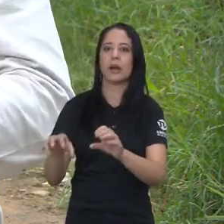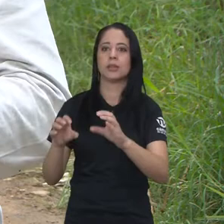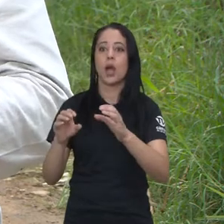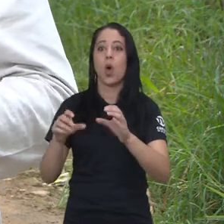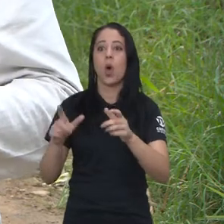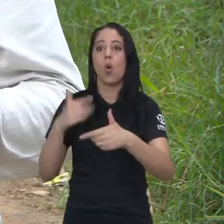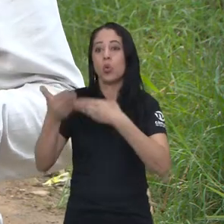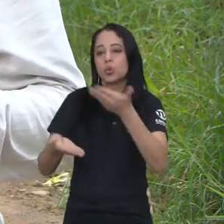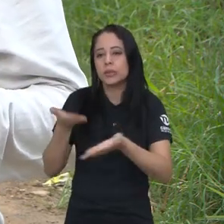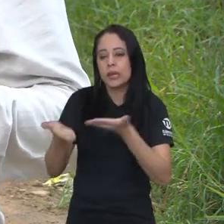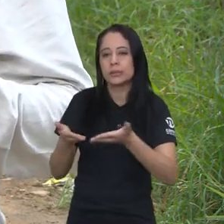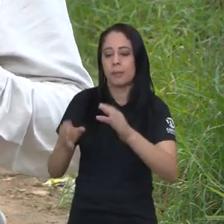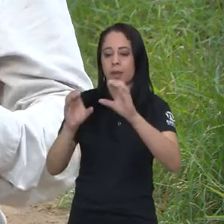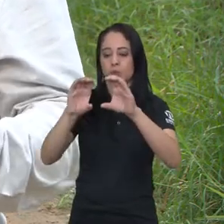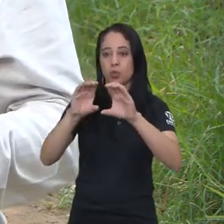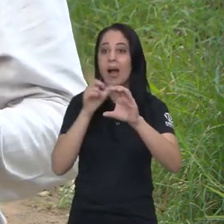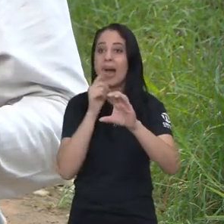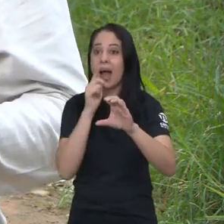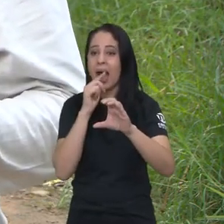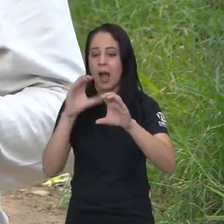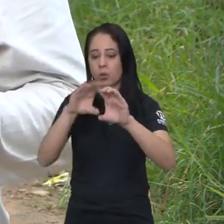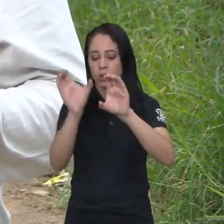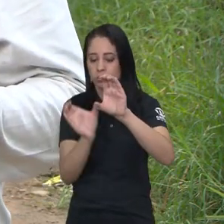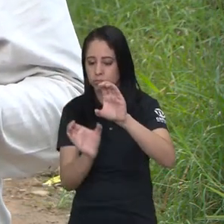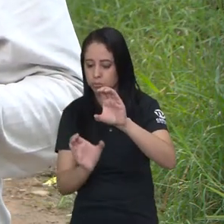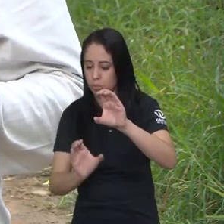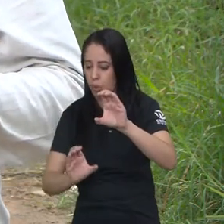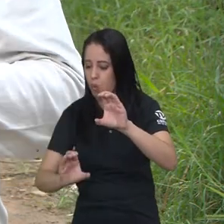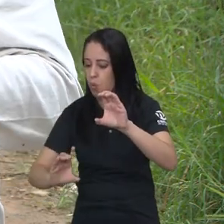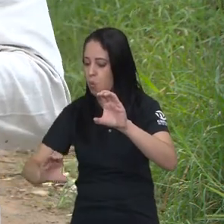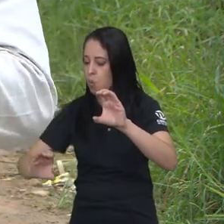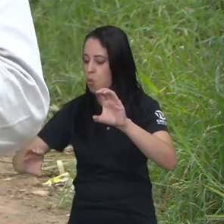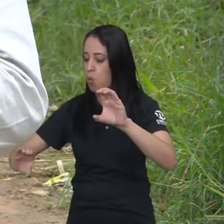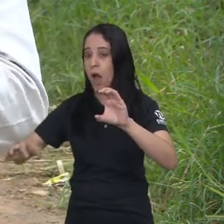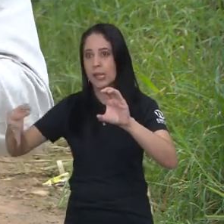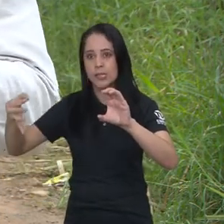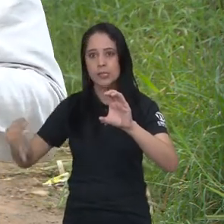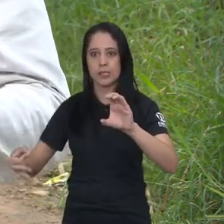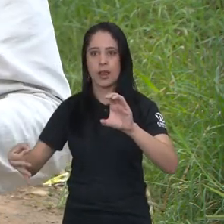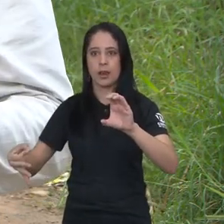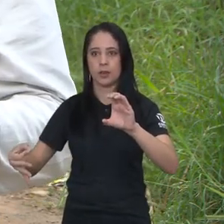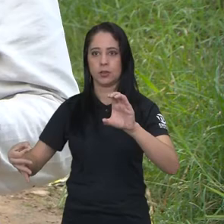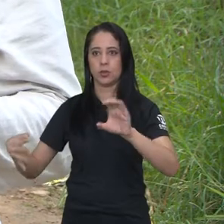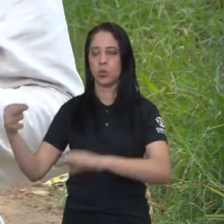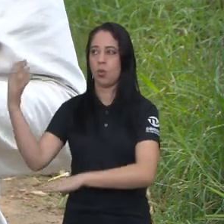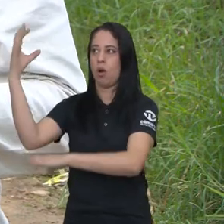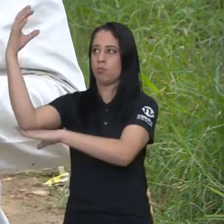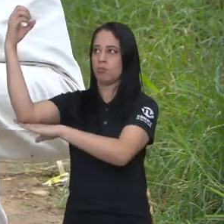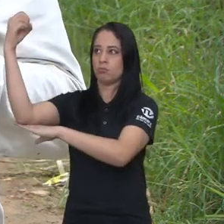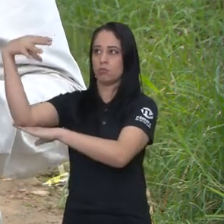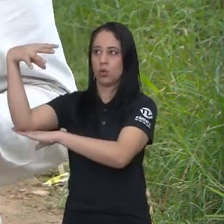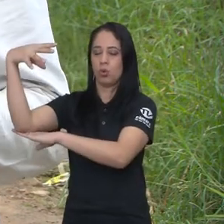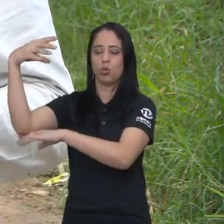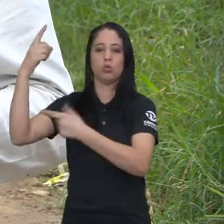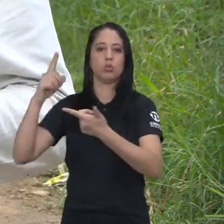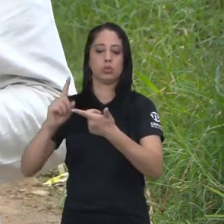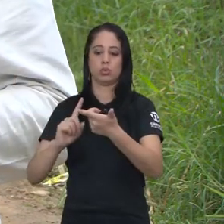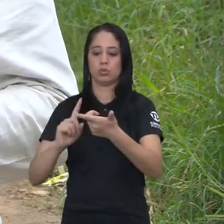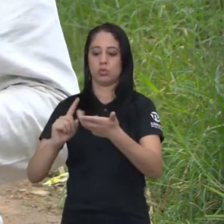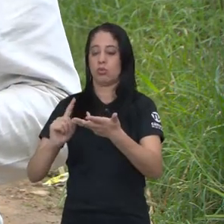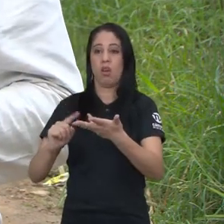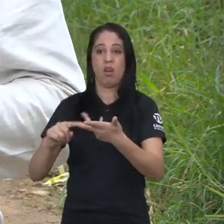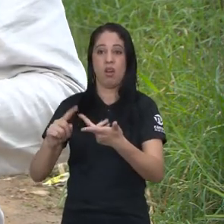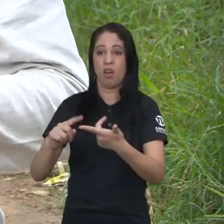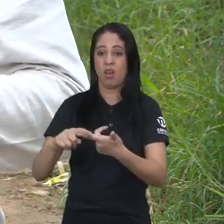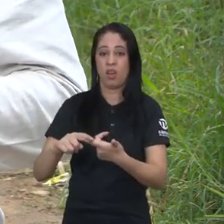momento de água a rede esgoto é permissão de uma ligação de água de uma luz enquanto não tiver toda essa estrutura